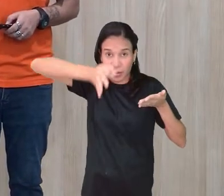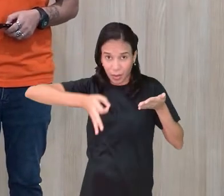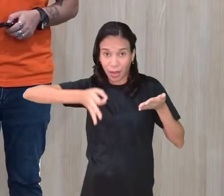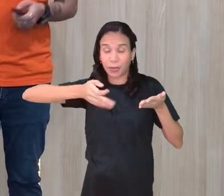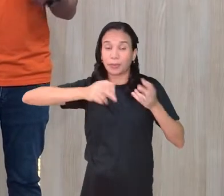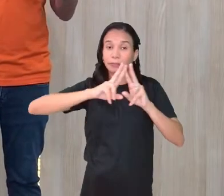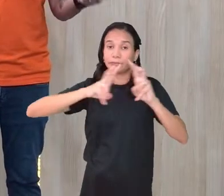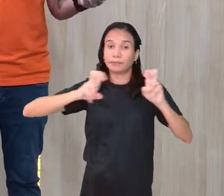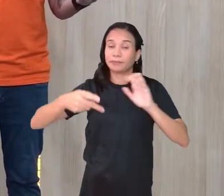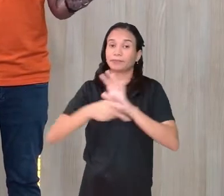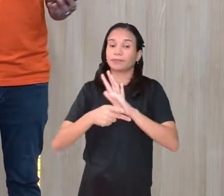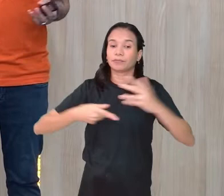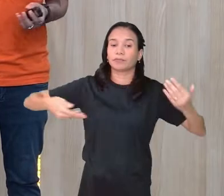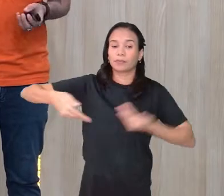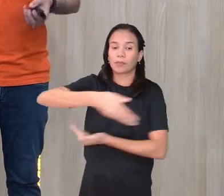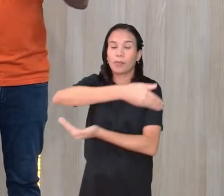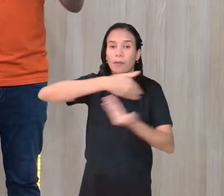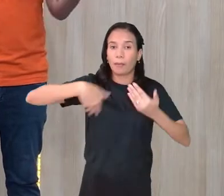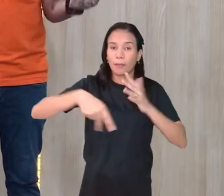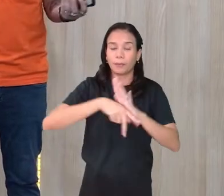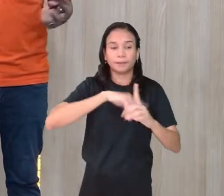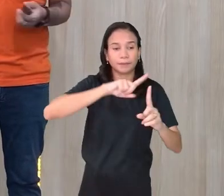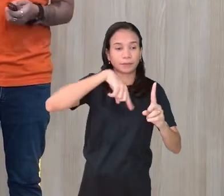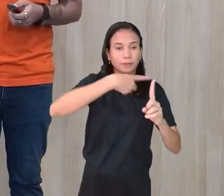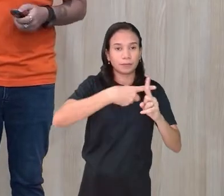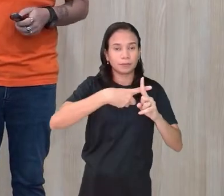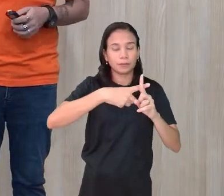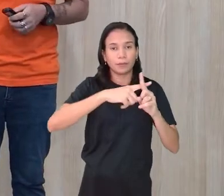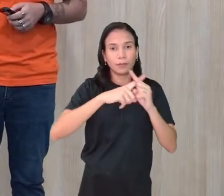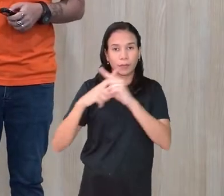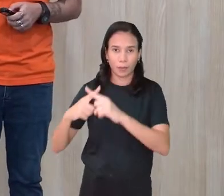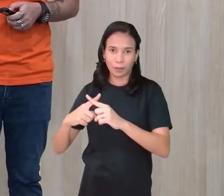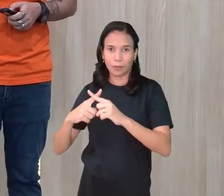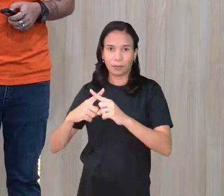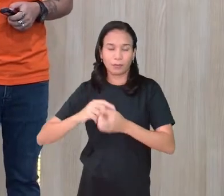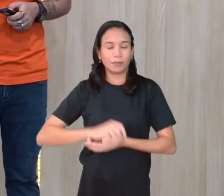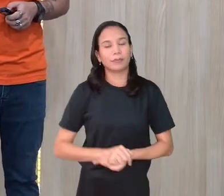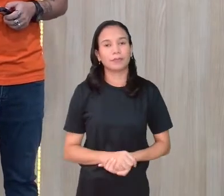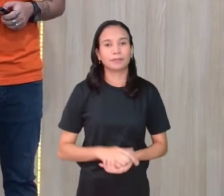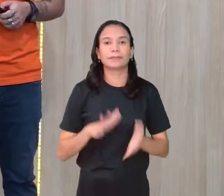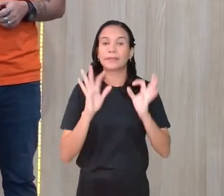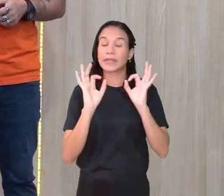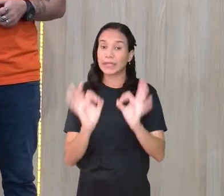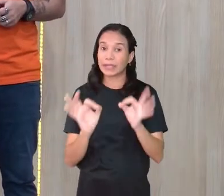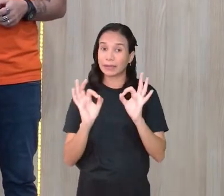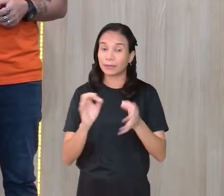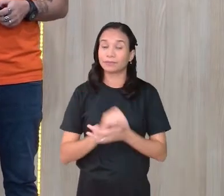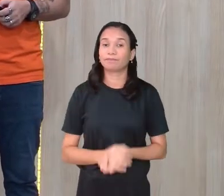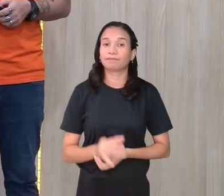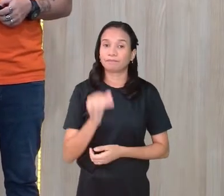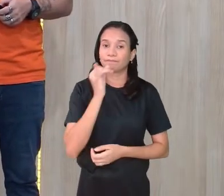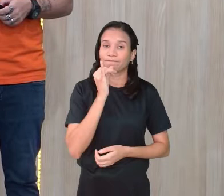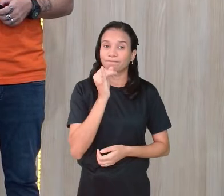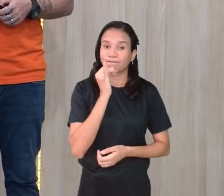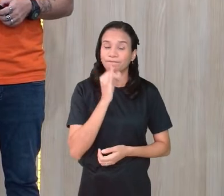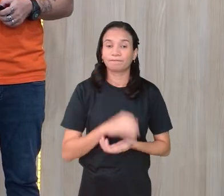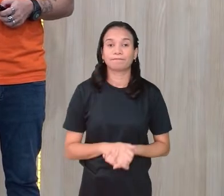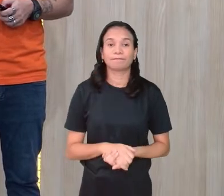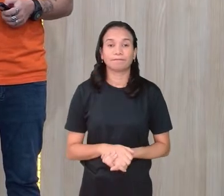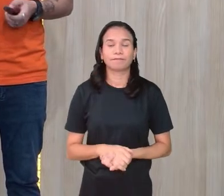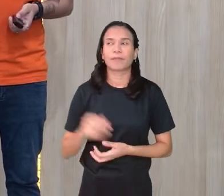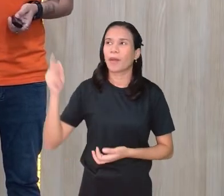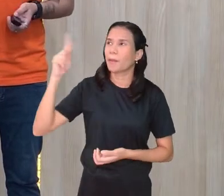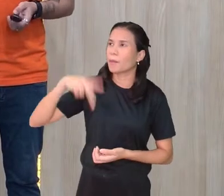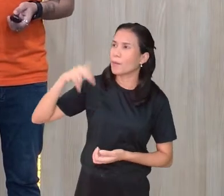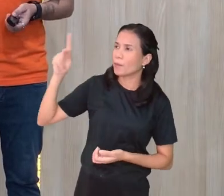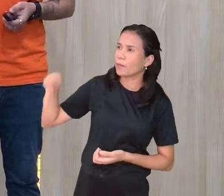com relação a essa relação da adição escrita como uma multiplicação, tá certo? Então, por exemplo,